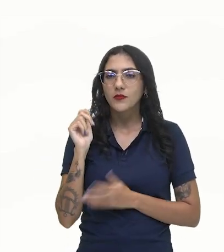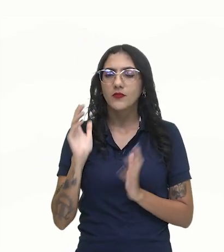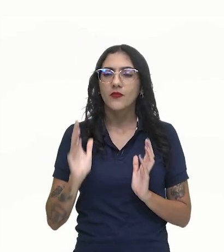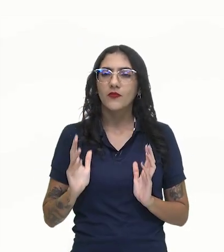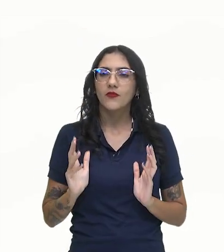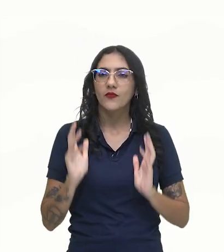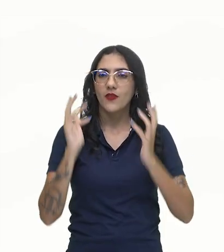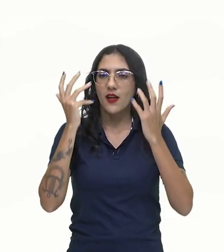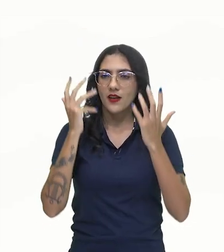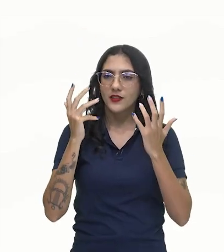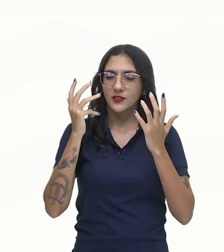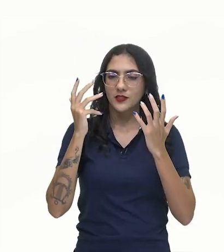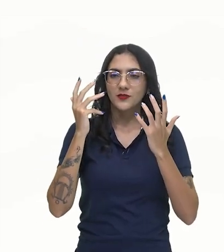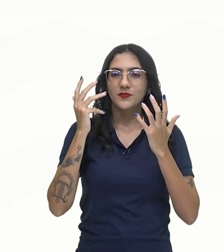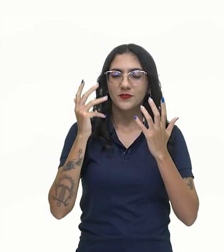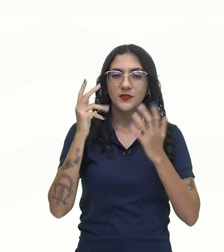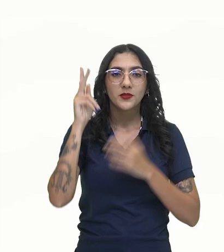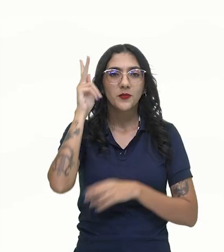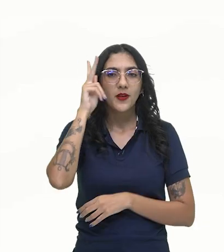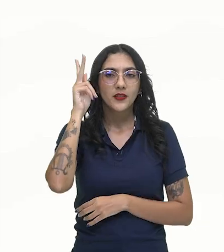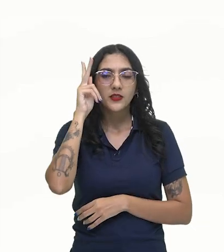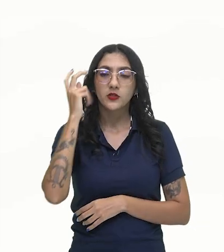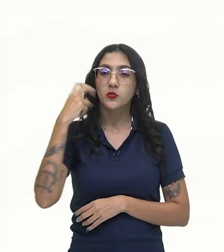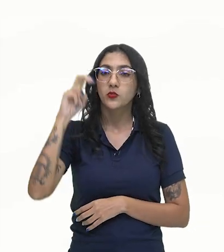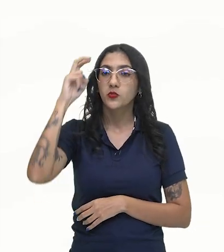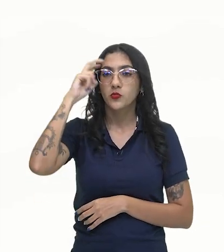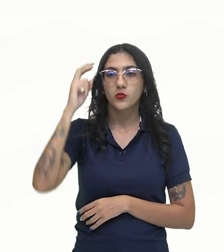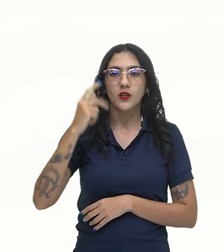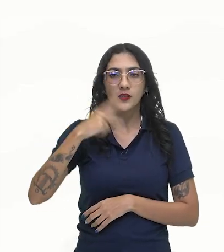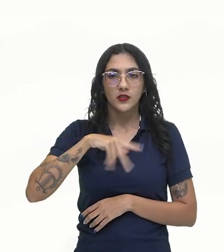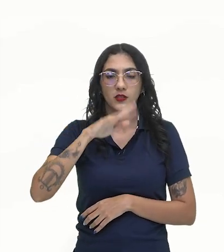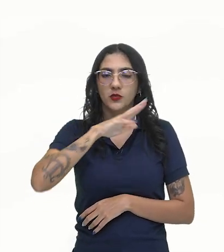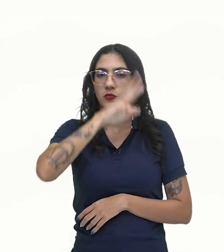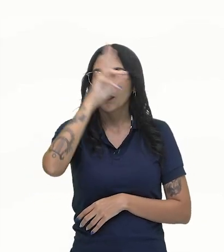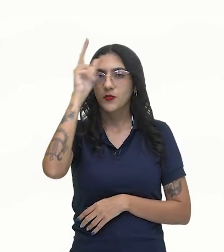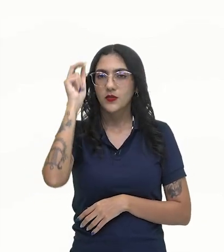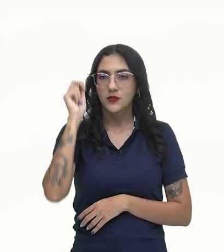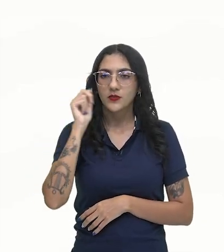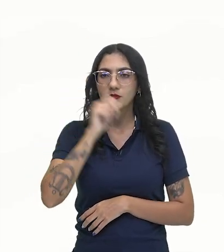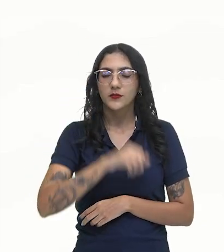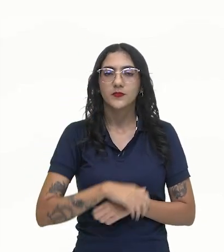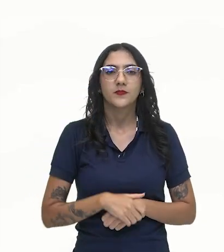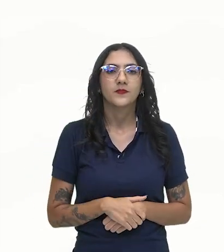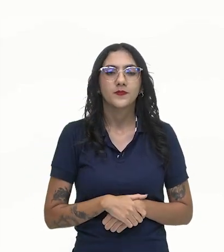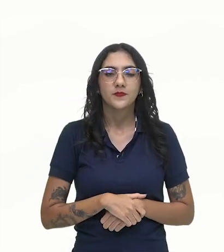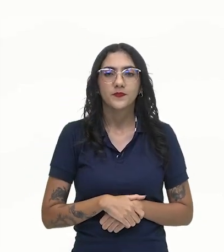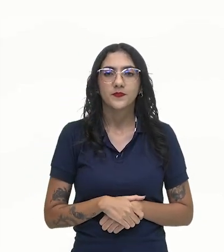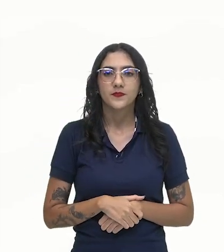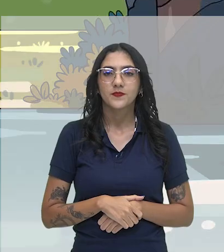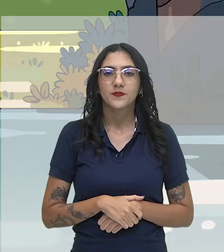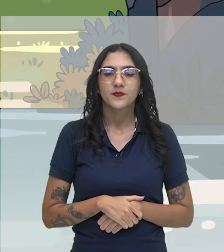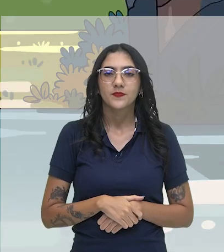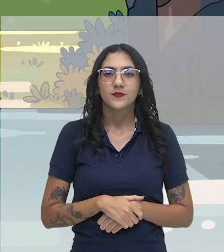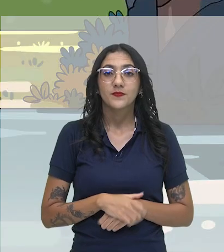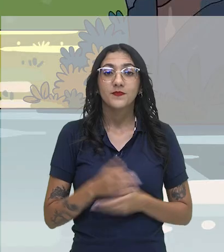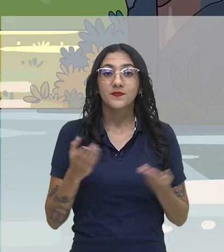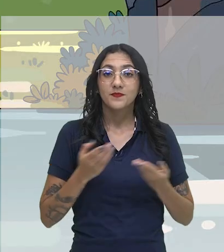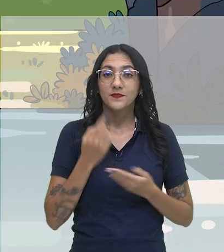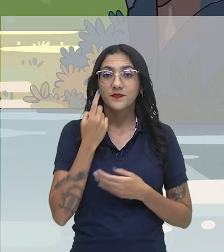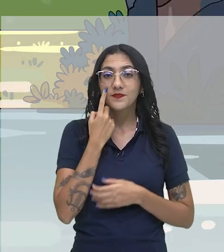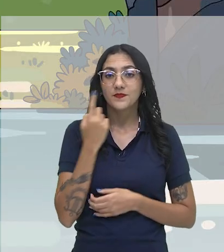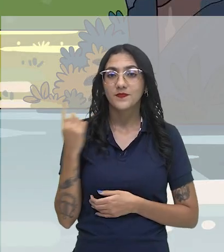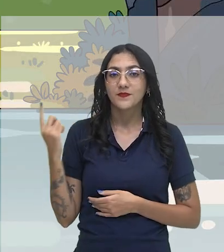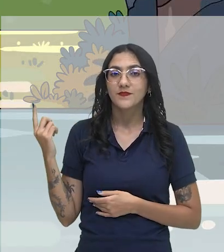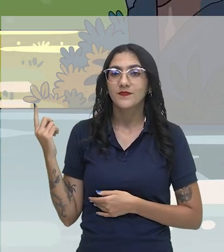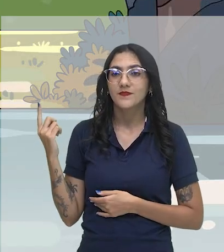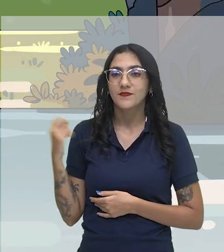festival folclórico, né? A cultura amazonense. E olha só onde eu estou aqui. Eu estou aqui no meio